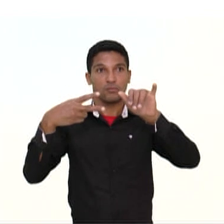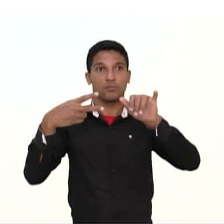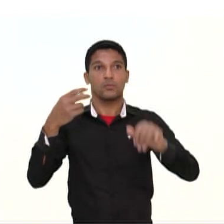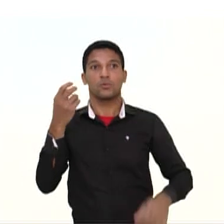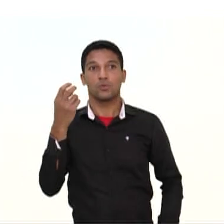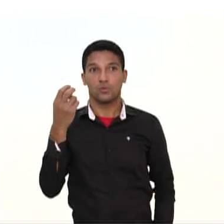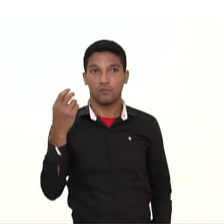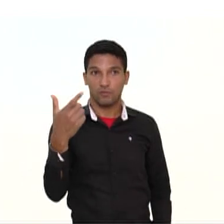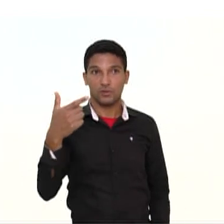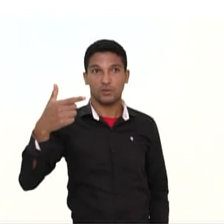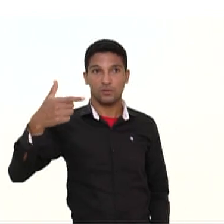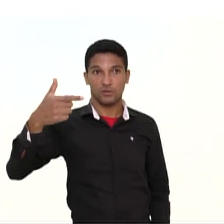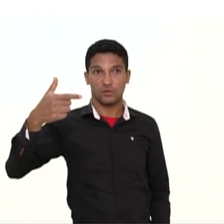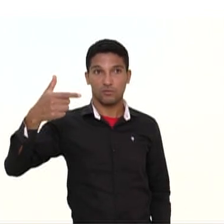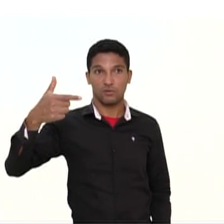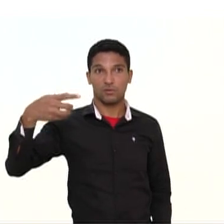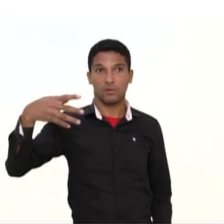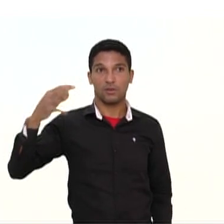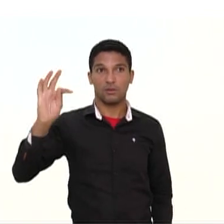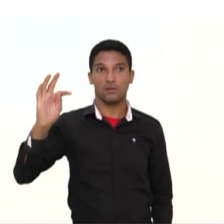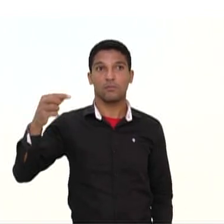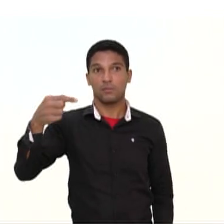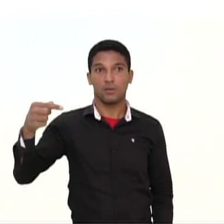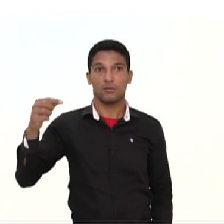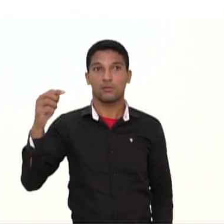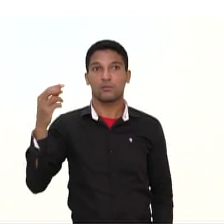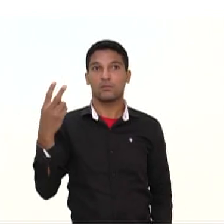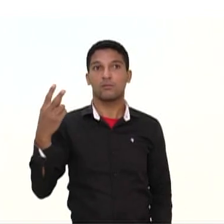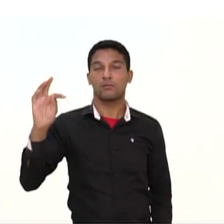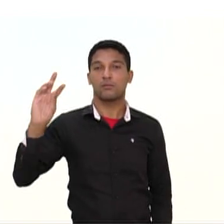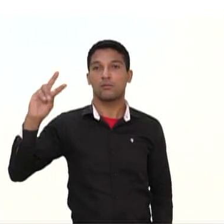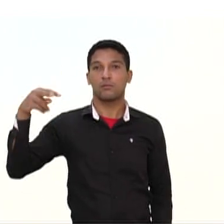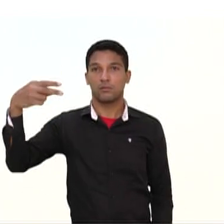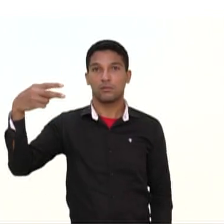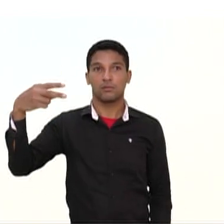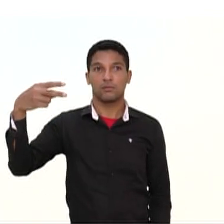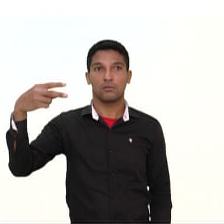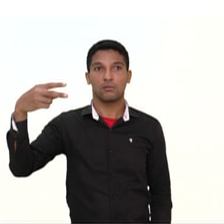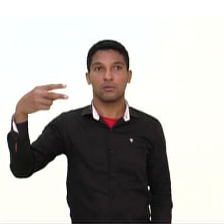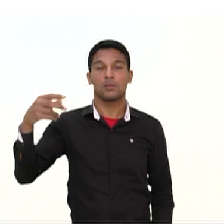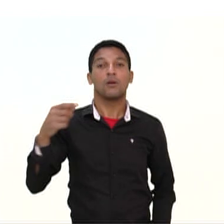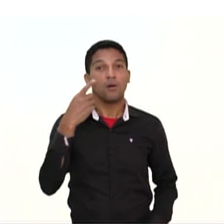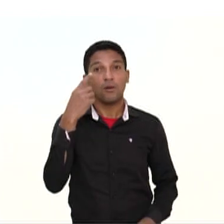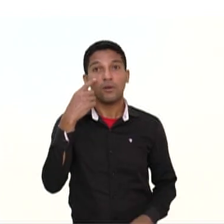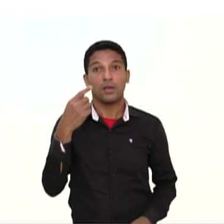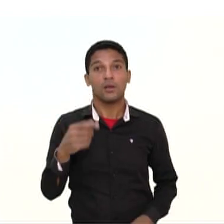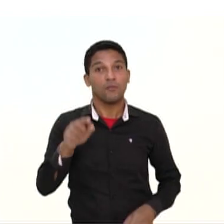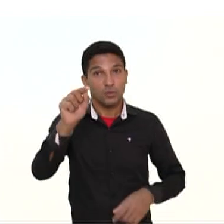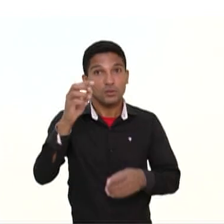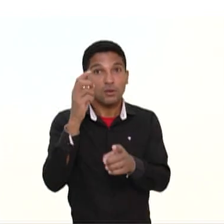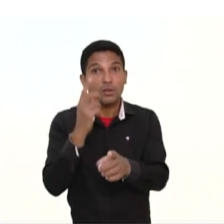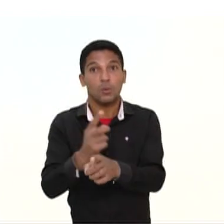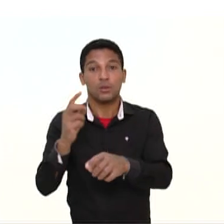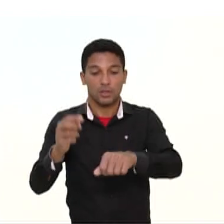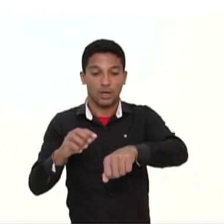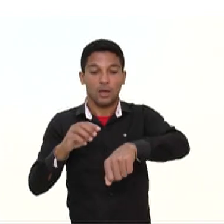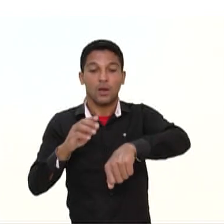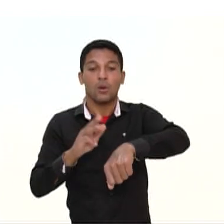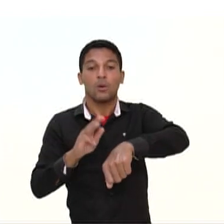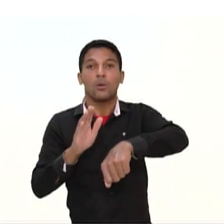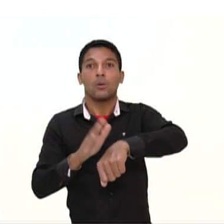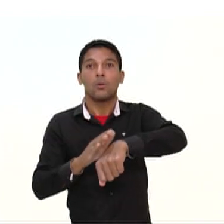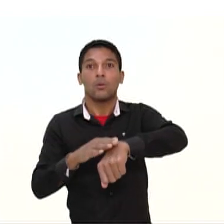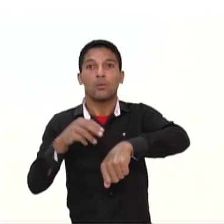minutos, após a ingestão desse medicamento. Determine o tempo para que o efeito desse medicamento